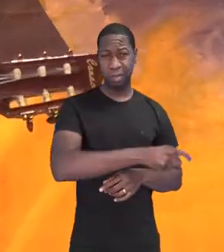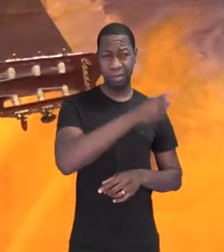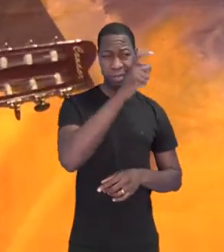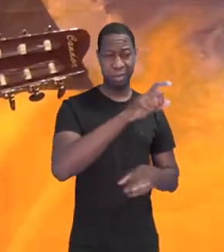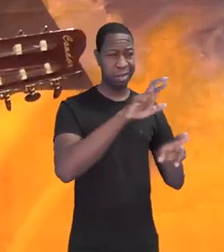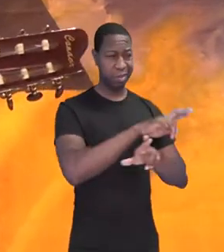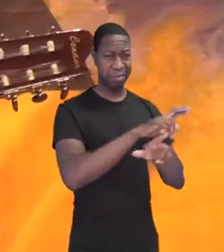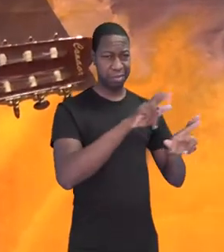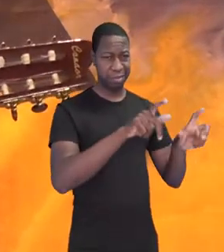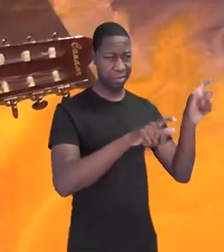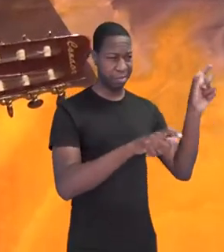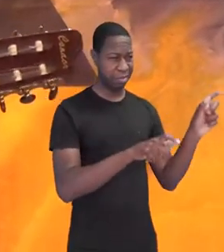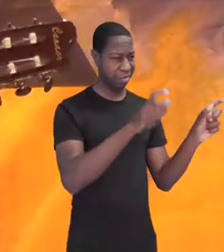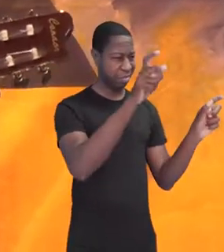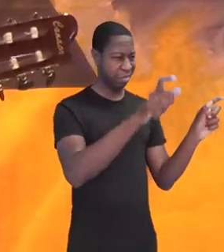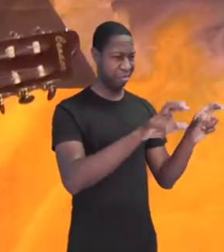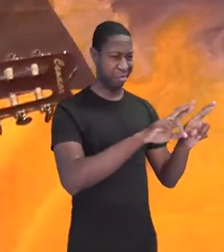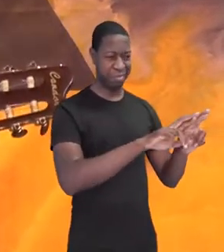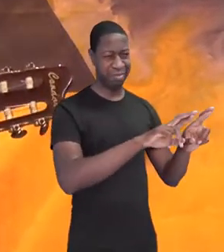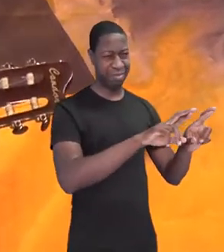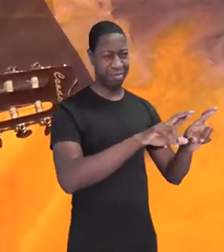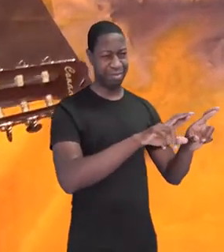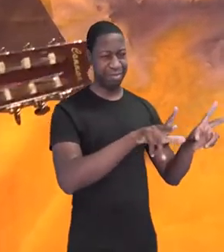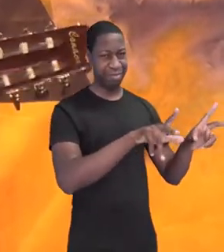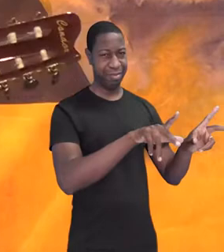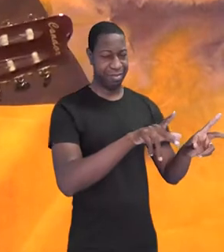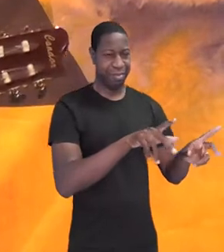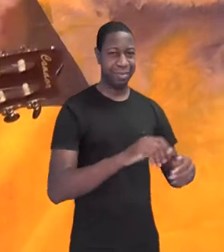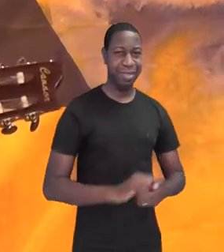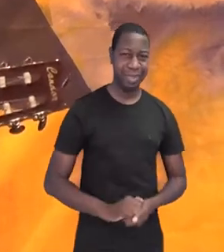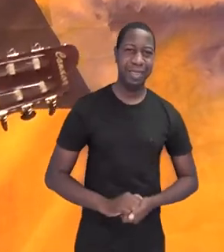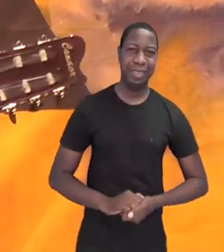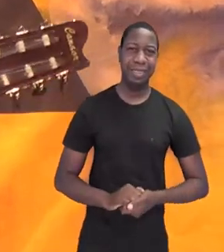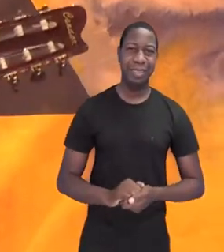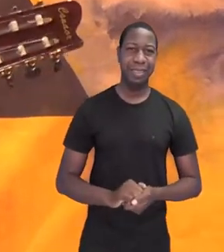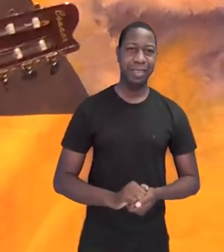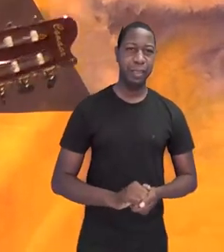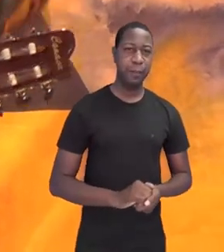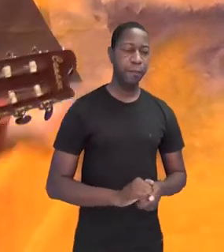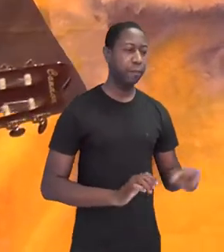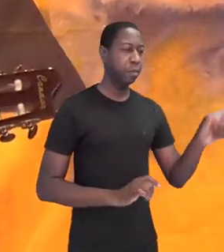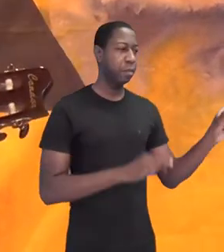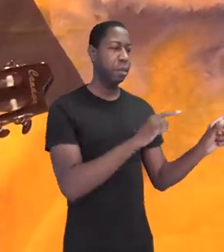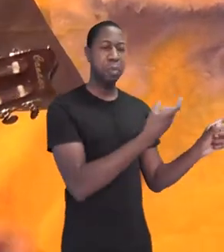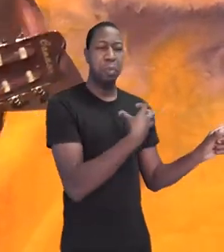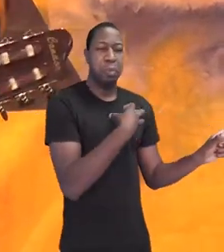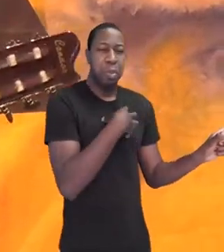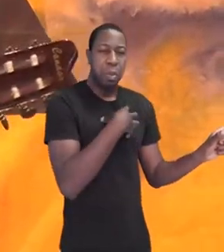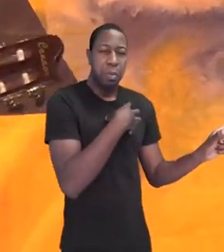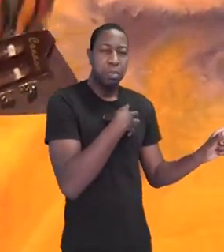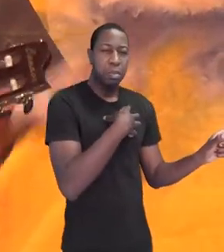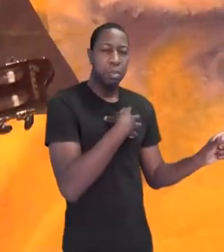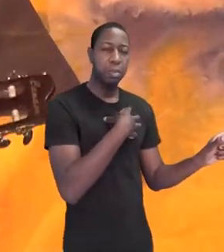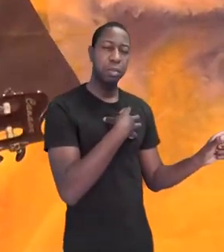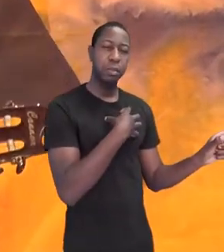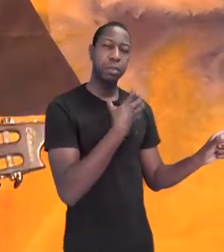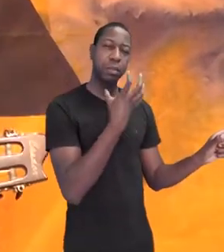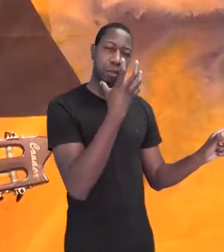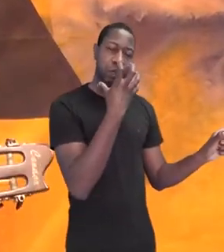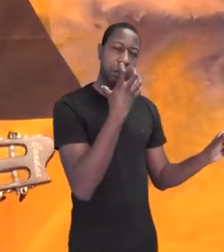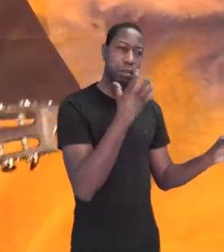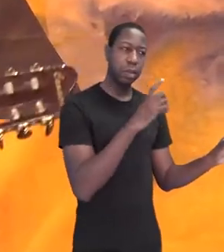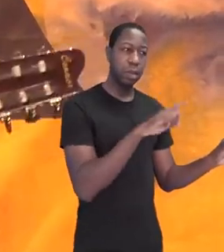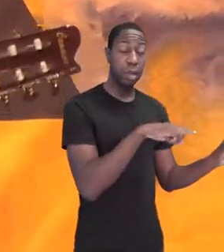com personalidades assim, muito diferentes, né? O Mário mais retraído e o Oswald, assim, ah, aquele cara todo expansivo, meio fanfarrão e